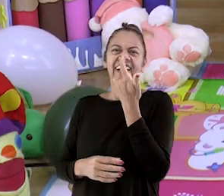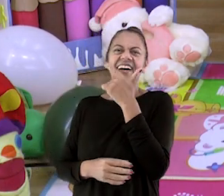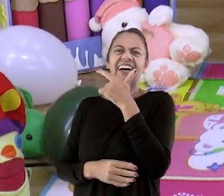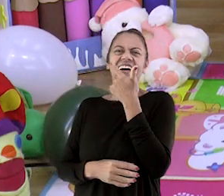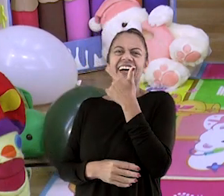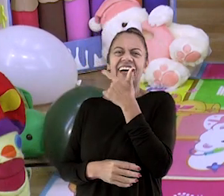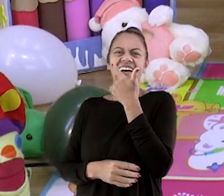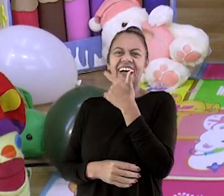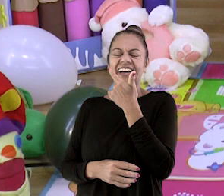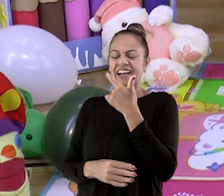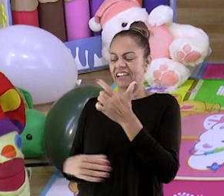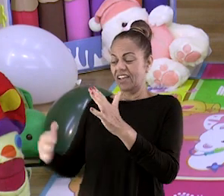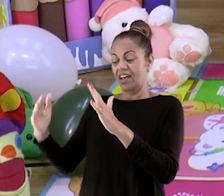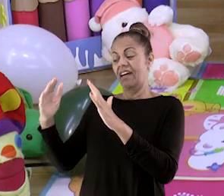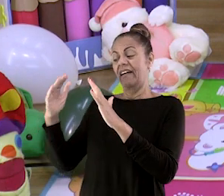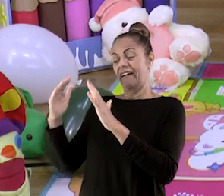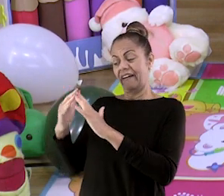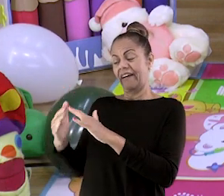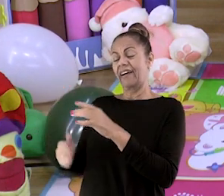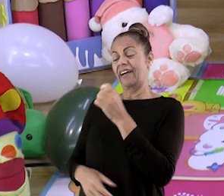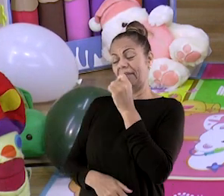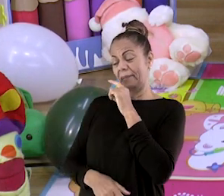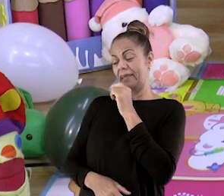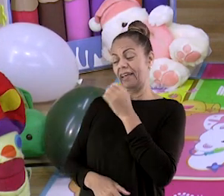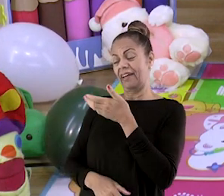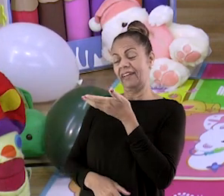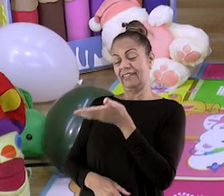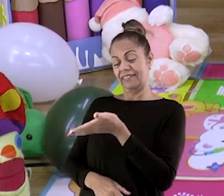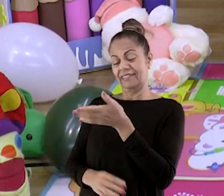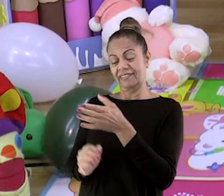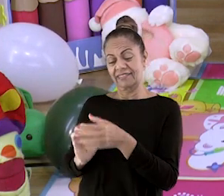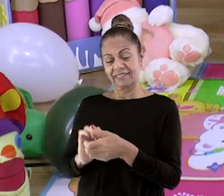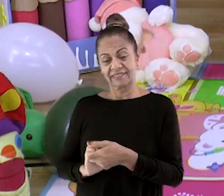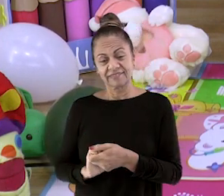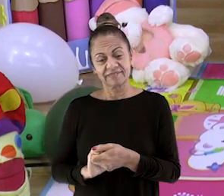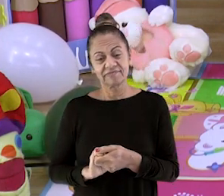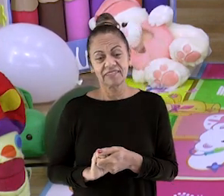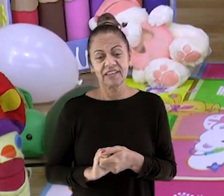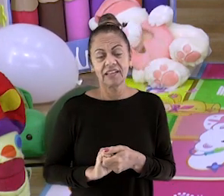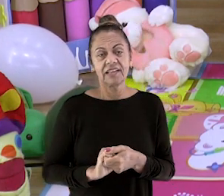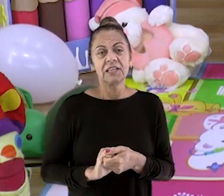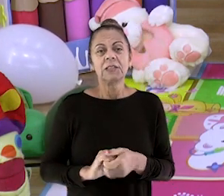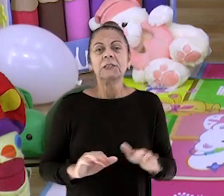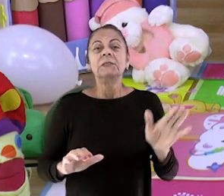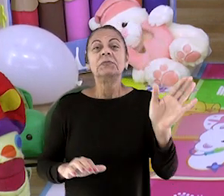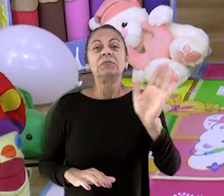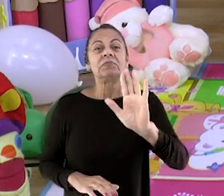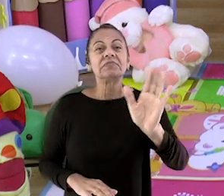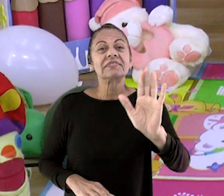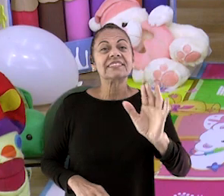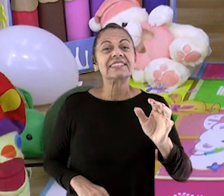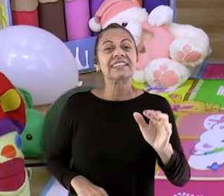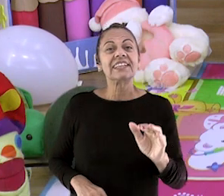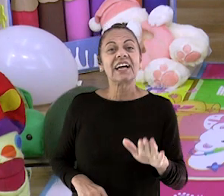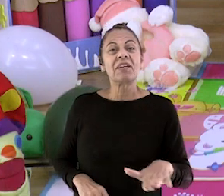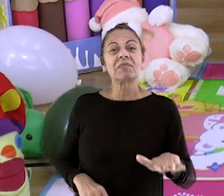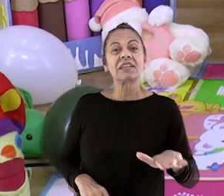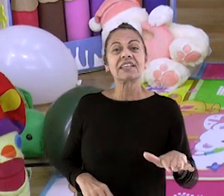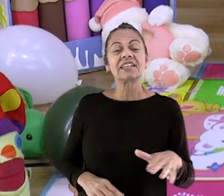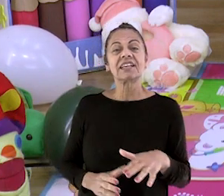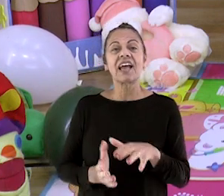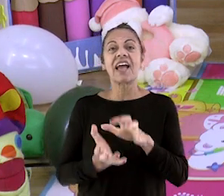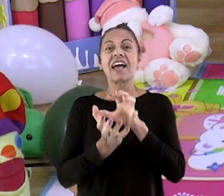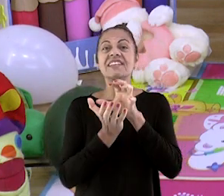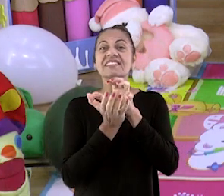dentes só na casa engraçada mesmo Ei amiguinhos